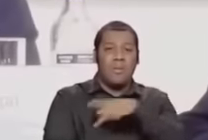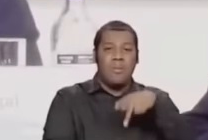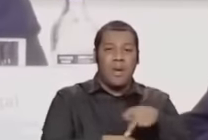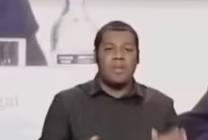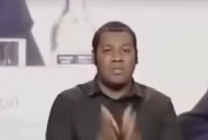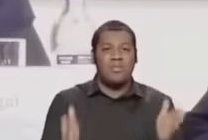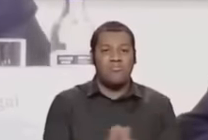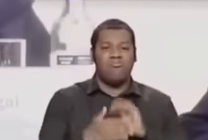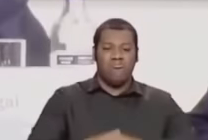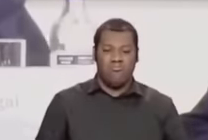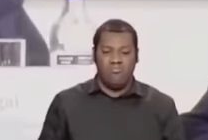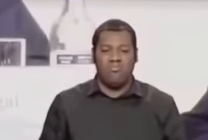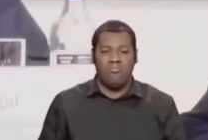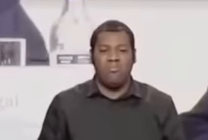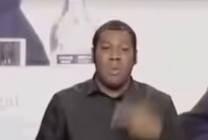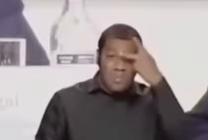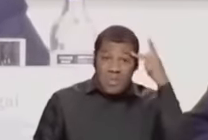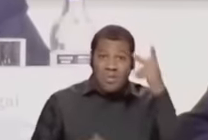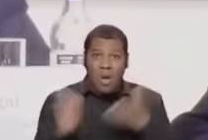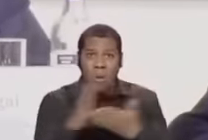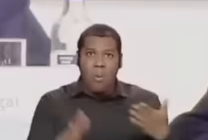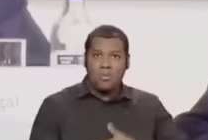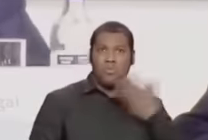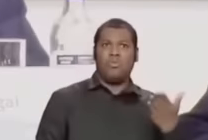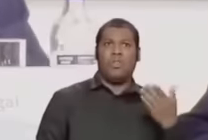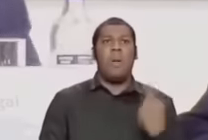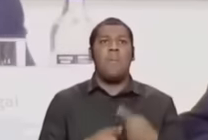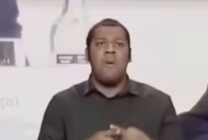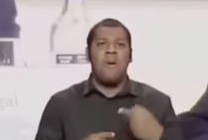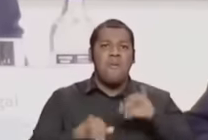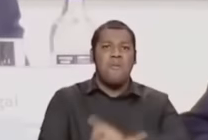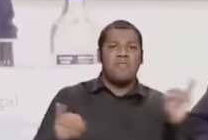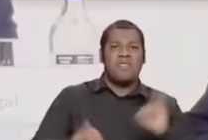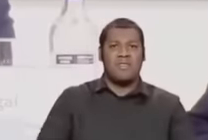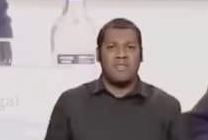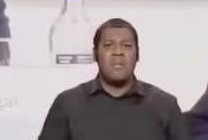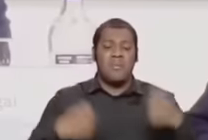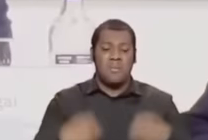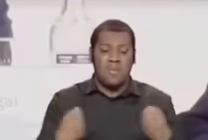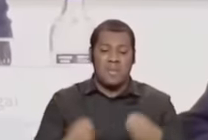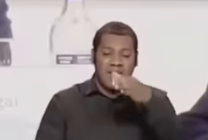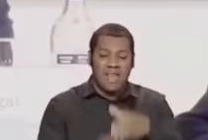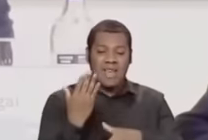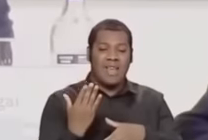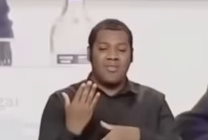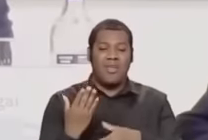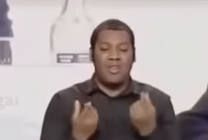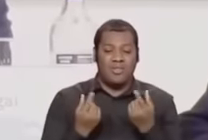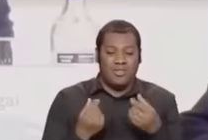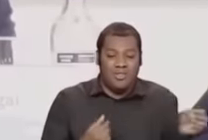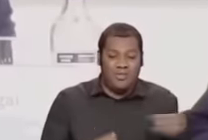fazer a diferença. E tem gente que se assusta quando eu falo que é preciso criar novas moedas para a gente fazer